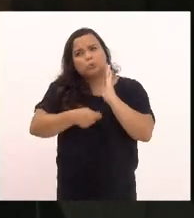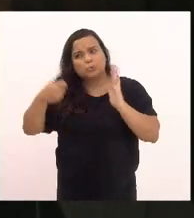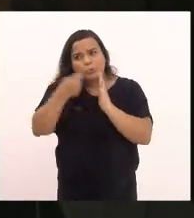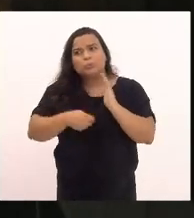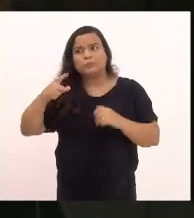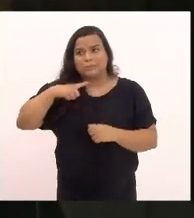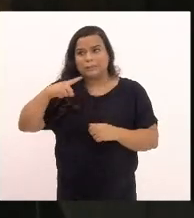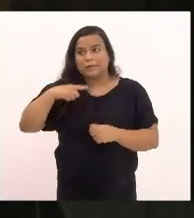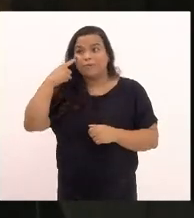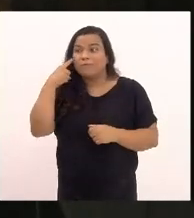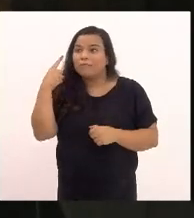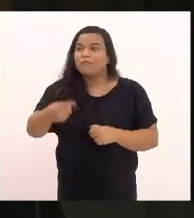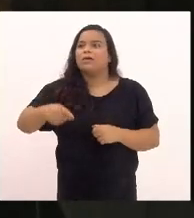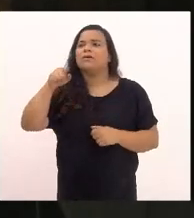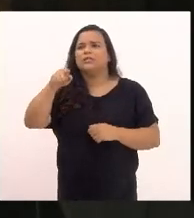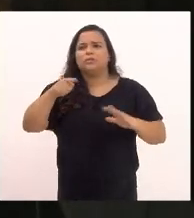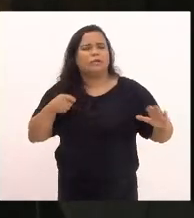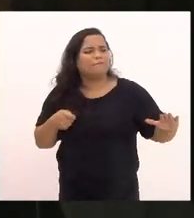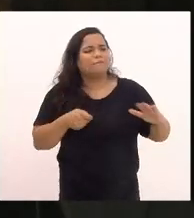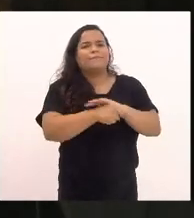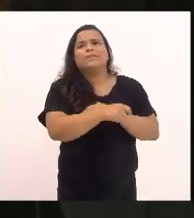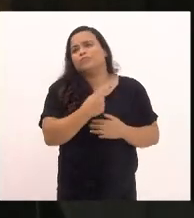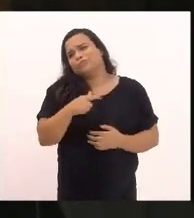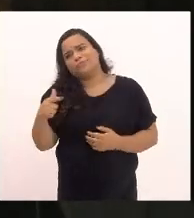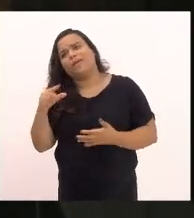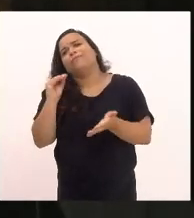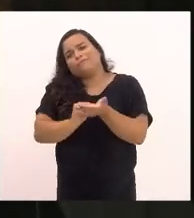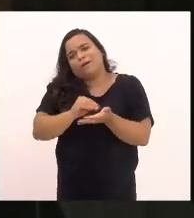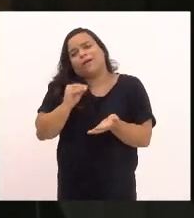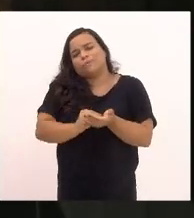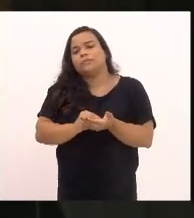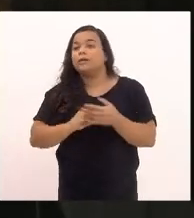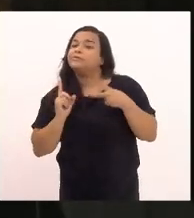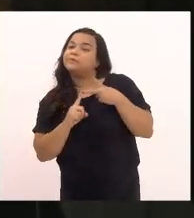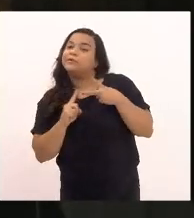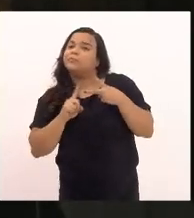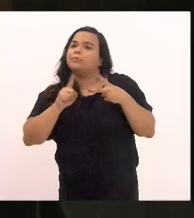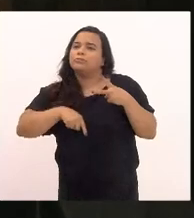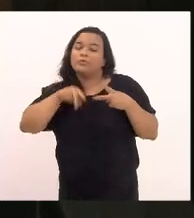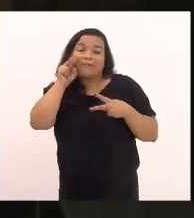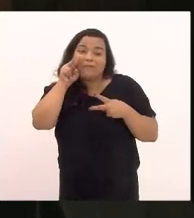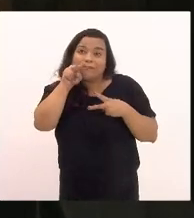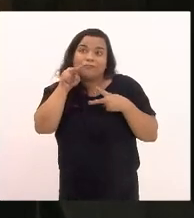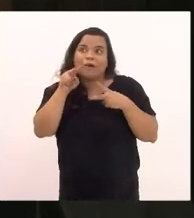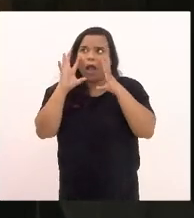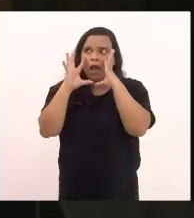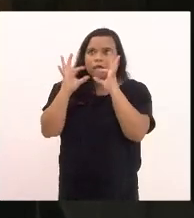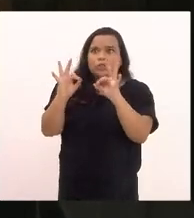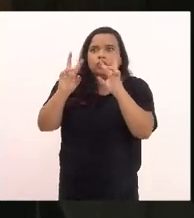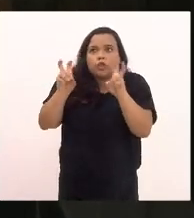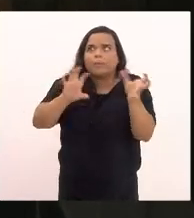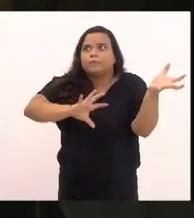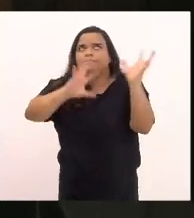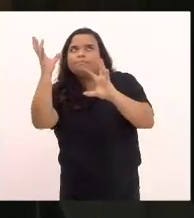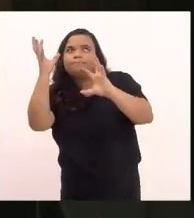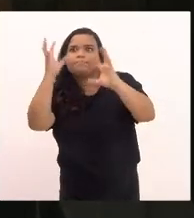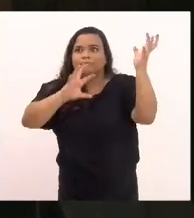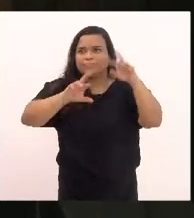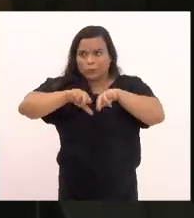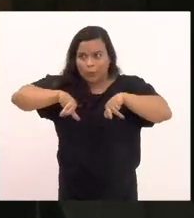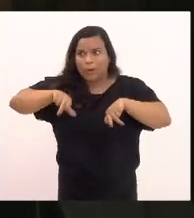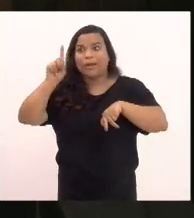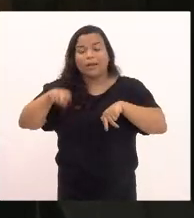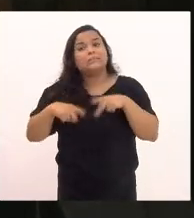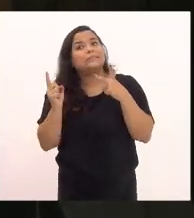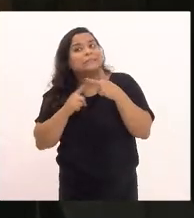não tem sido investido. O segundo ponto é que a gente precisa se debruçar sobre as questões climáticas. Em pouco mais de 10 anos, é a